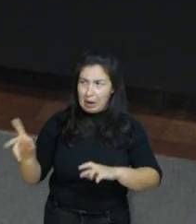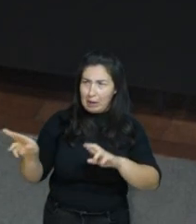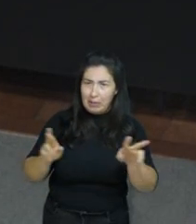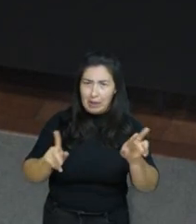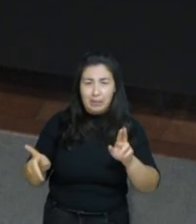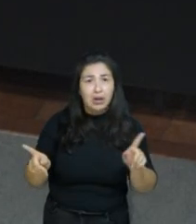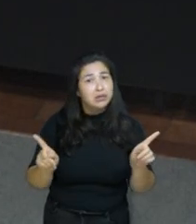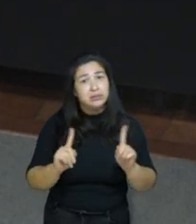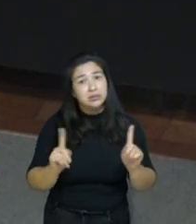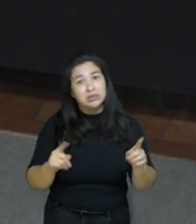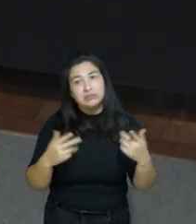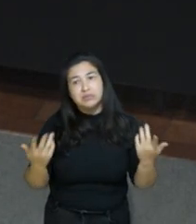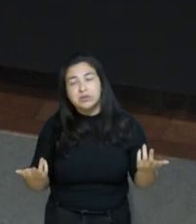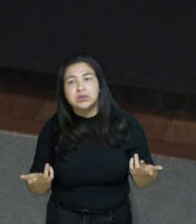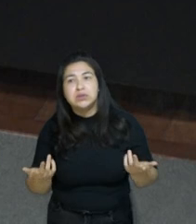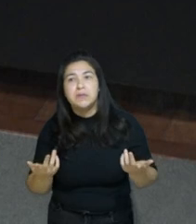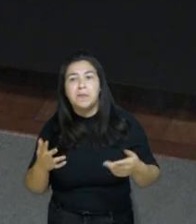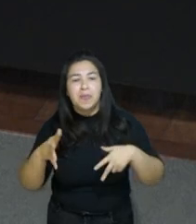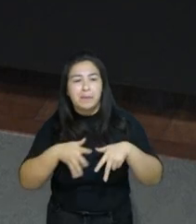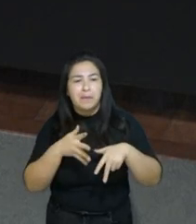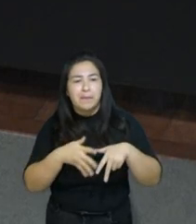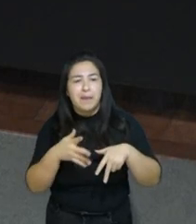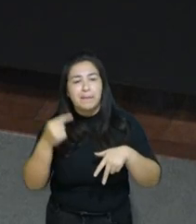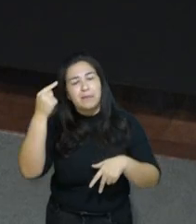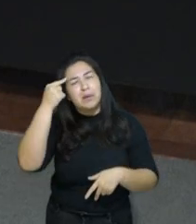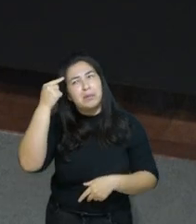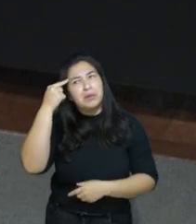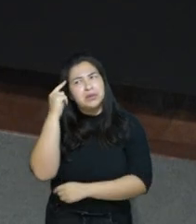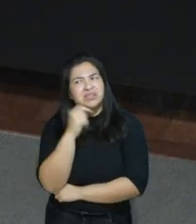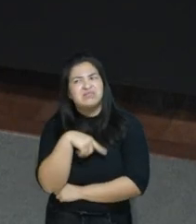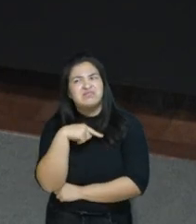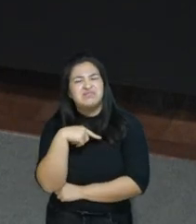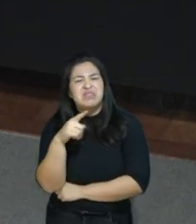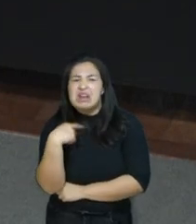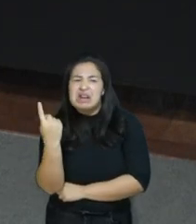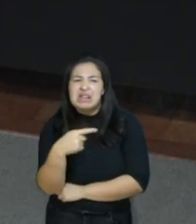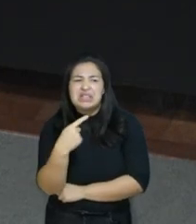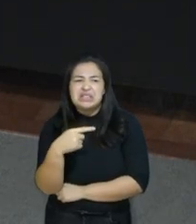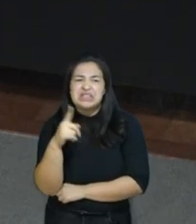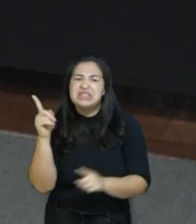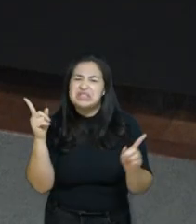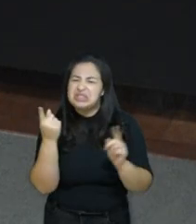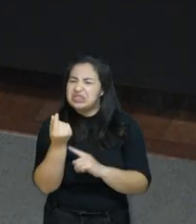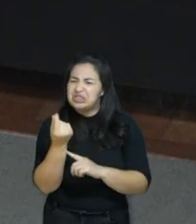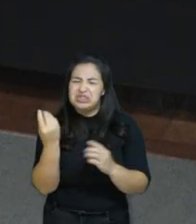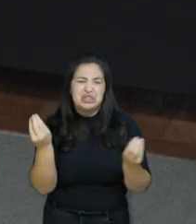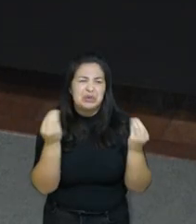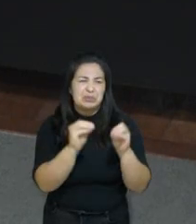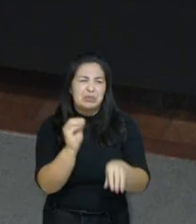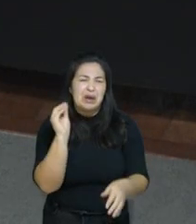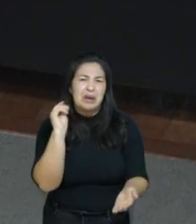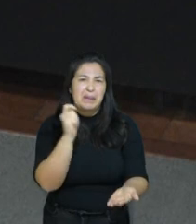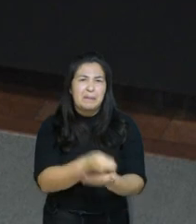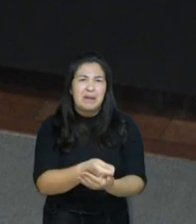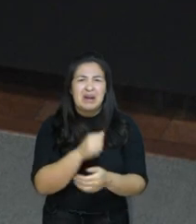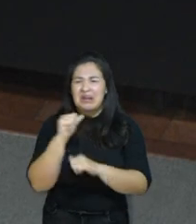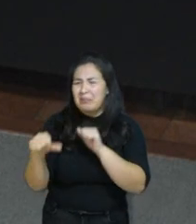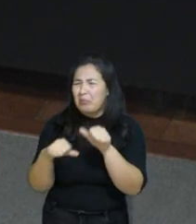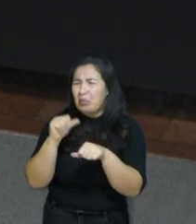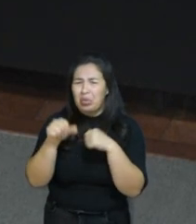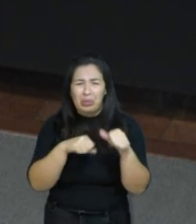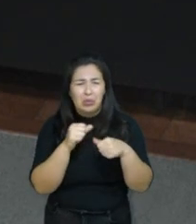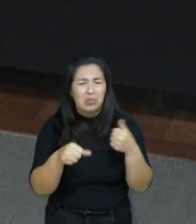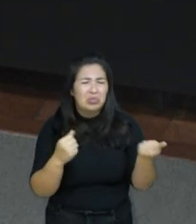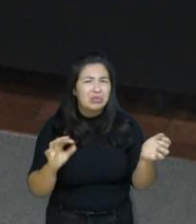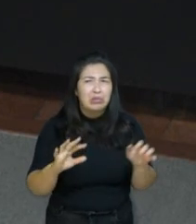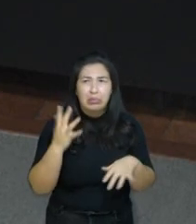fantástico. Por isso que quando eu dou essa palestra, o cara pensa, não vai adiantar, porque a gente tem. Ih, é muito dinheiro envolvido, ih, vai ter que mudar tanta